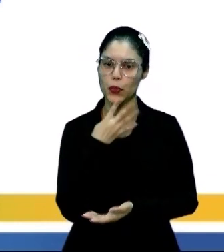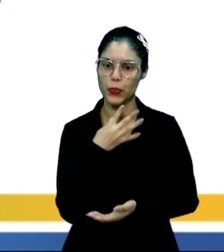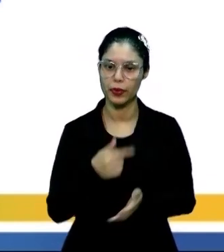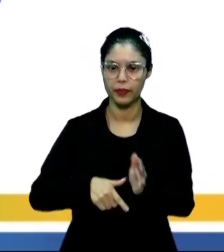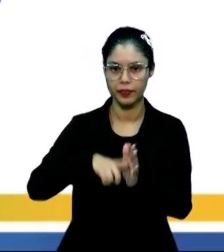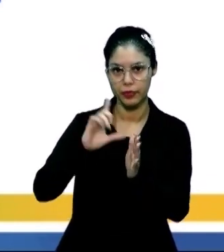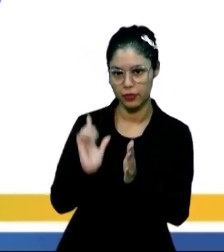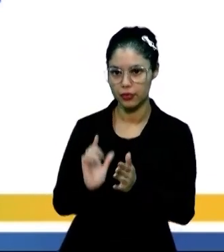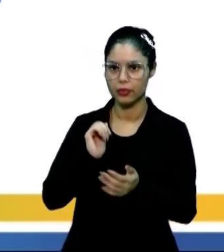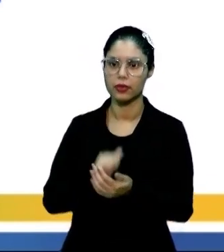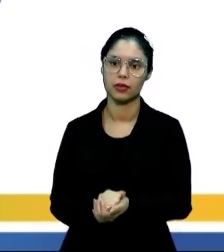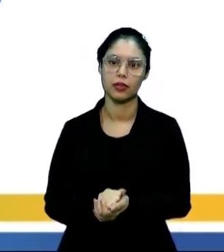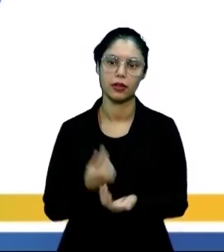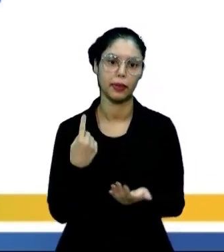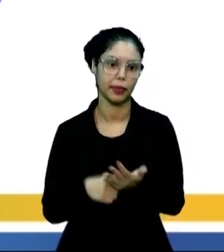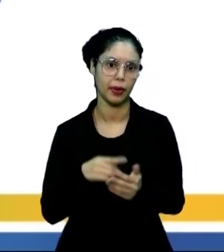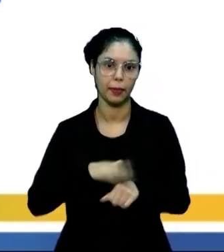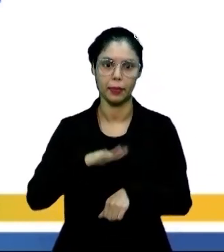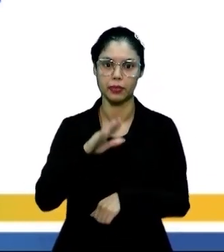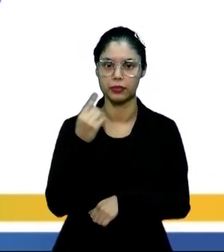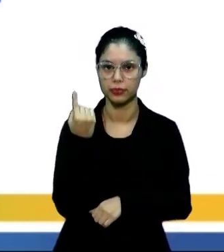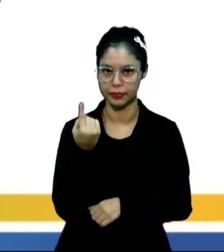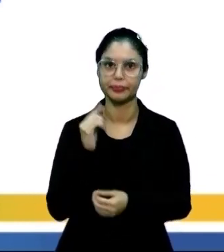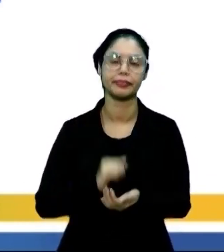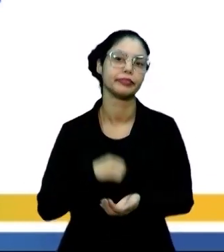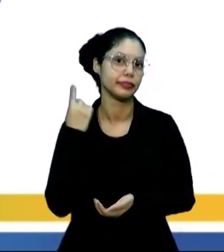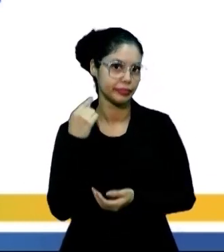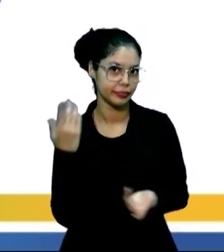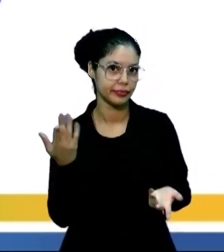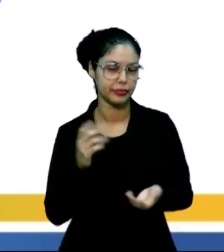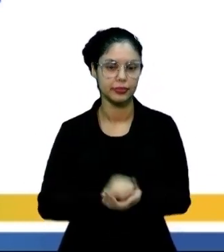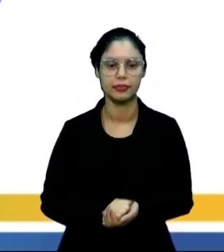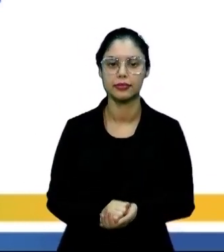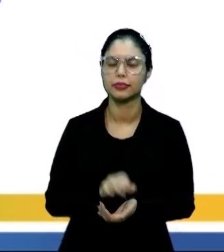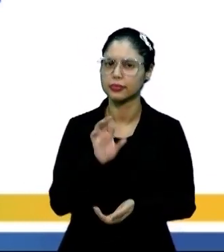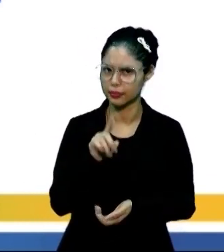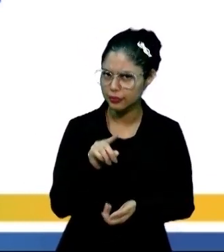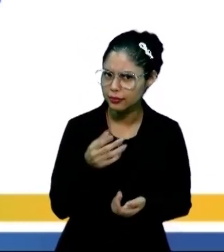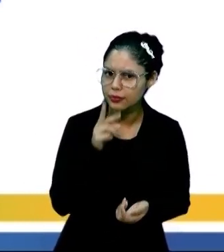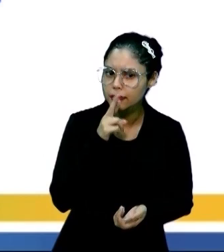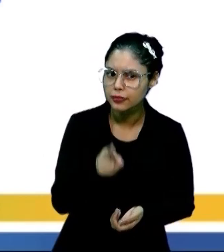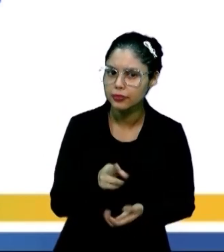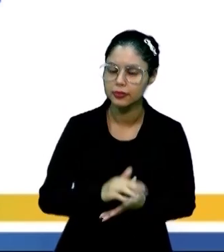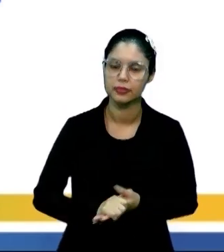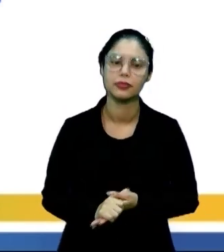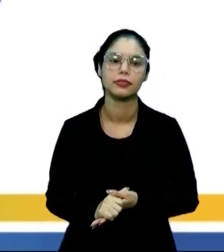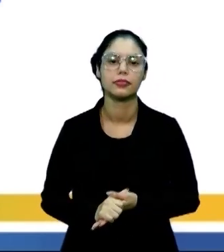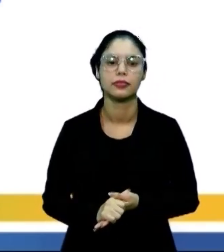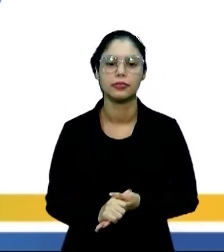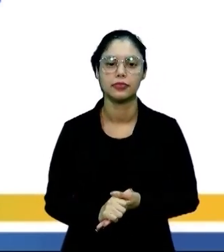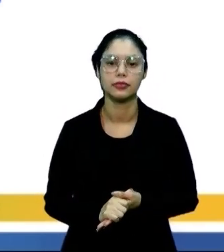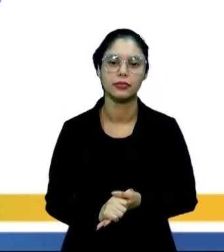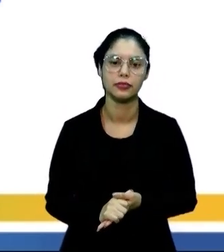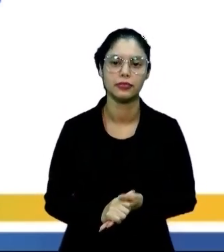as ex-namoradas de John e considera mais de uma como maluca. Seria essa a nossa resposta?